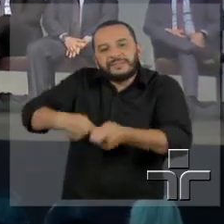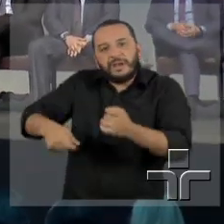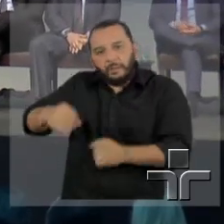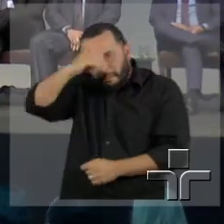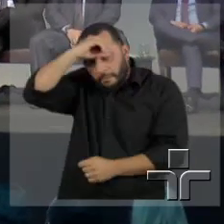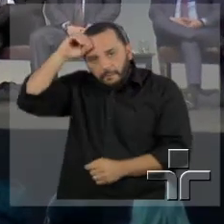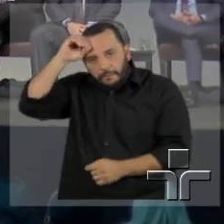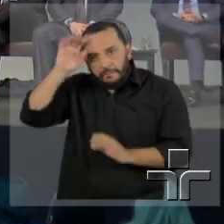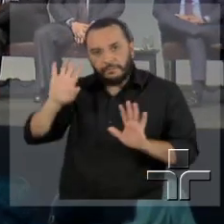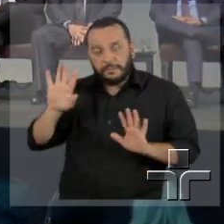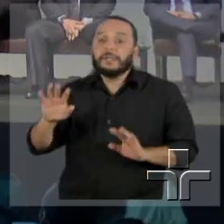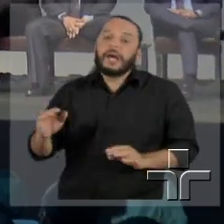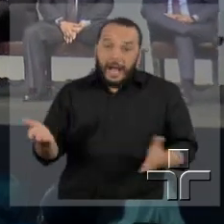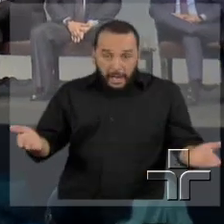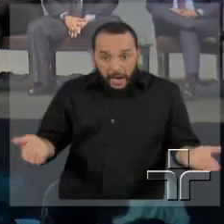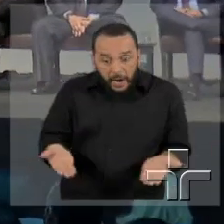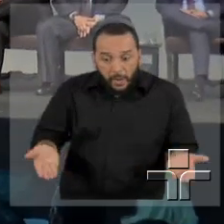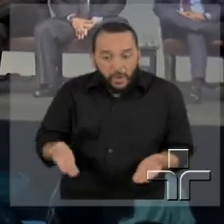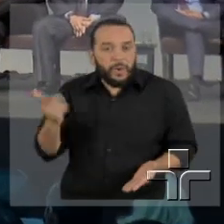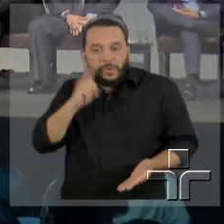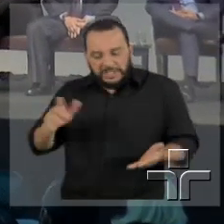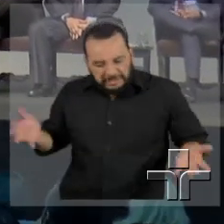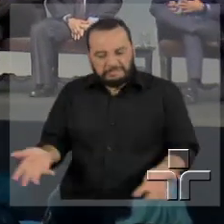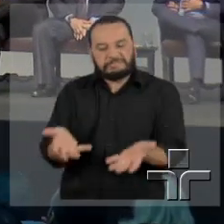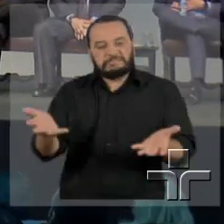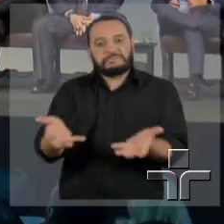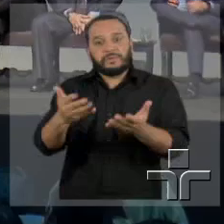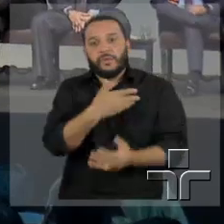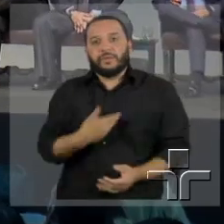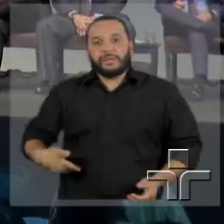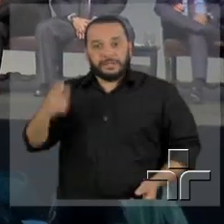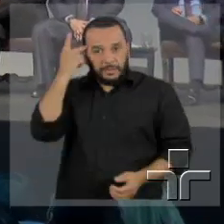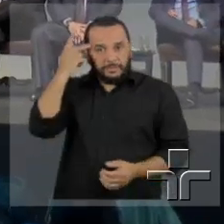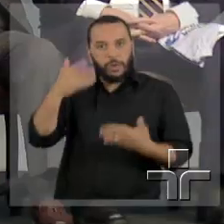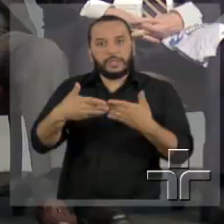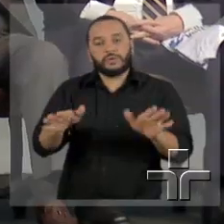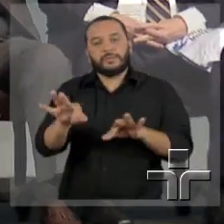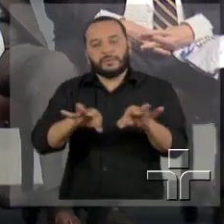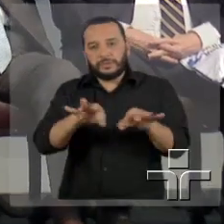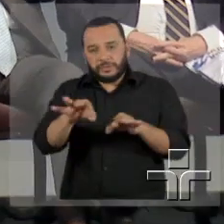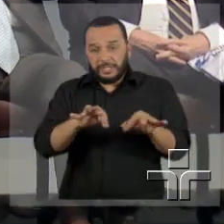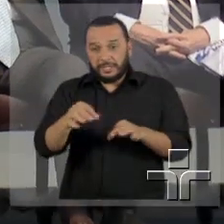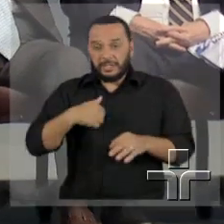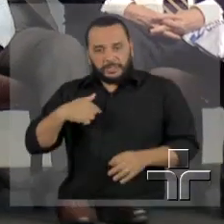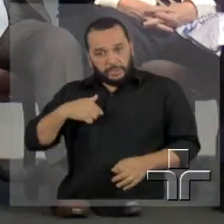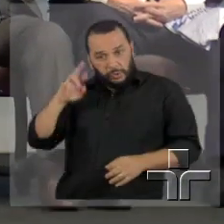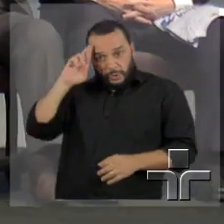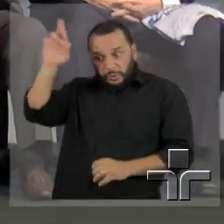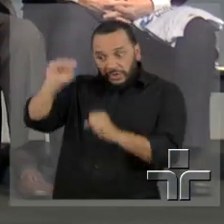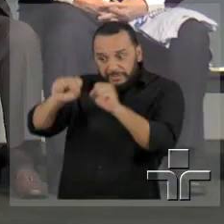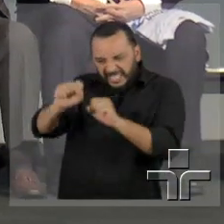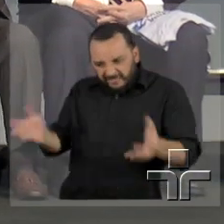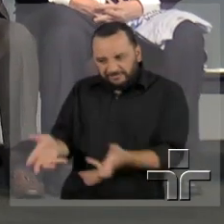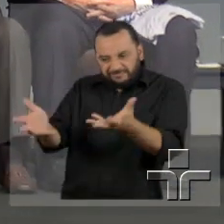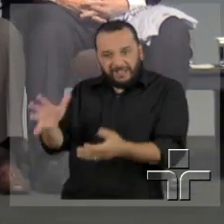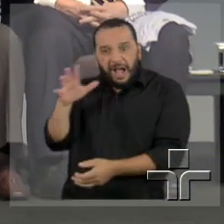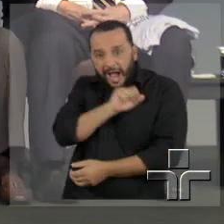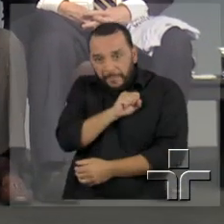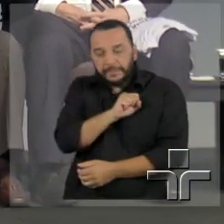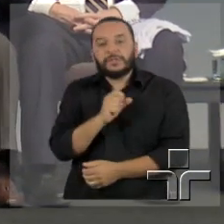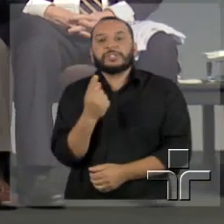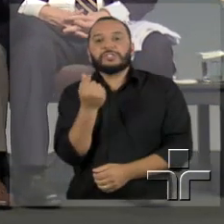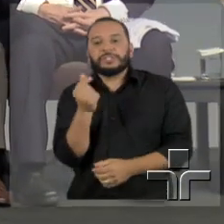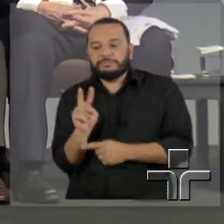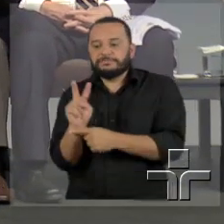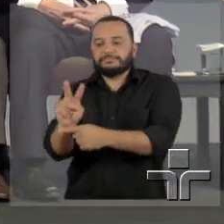esses números e impulsionar o pequeno empreendedor, o governo de São Paulo lançou o programa Empreenda Rápido, que vai conceder R$1 bilhão